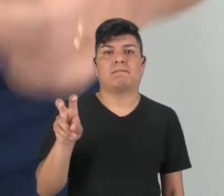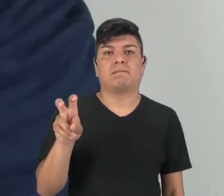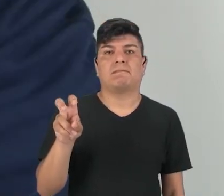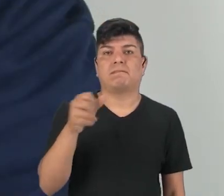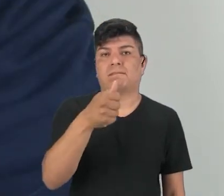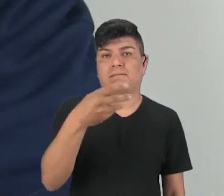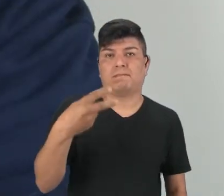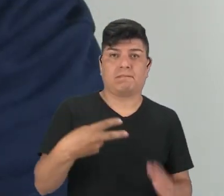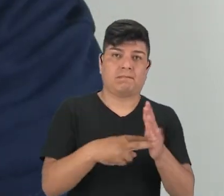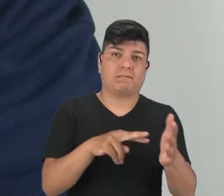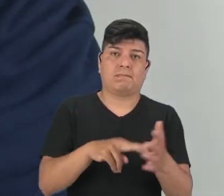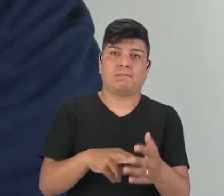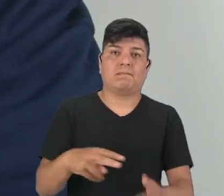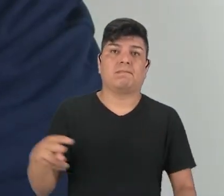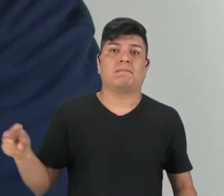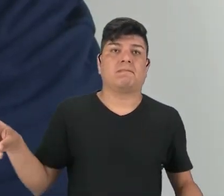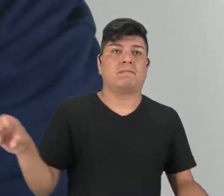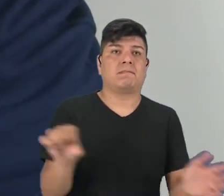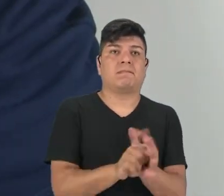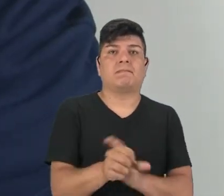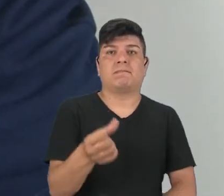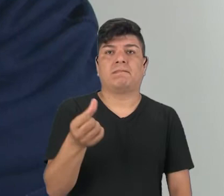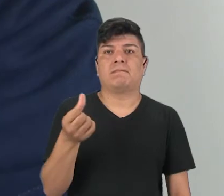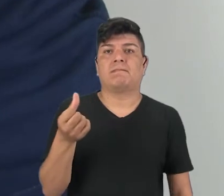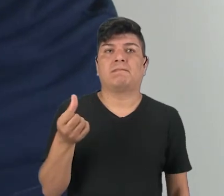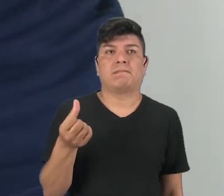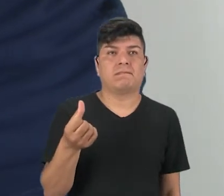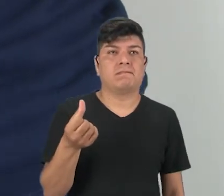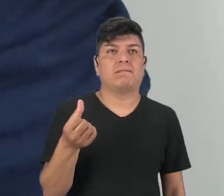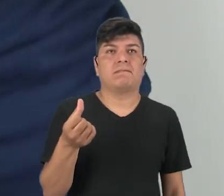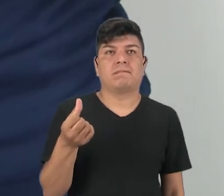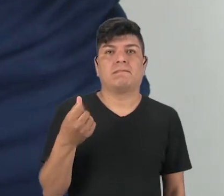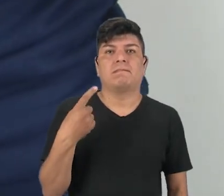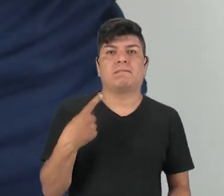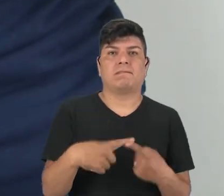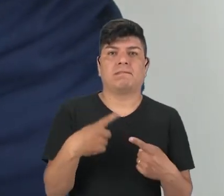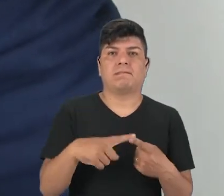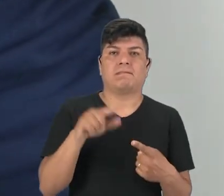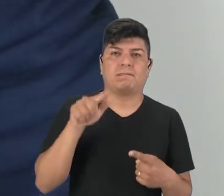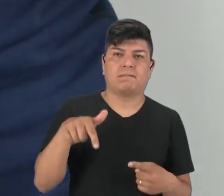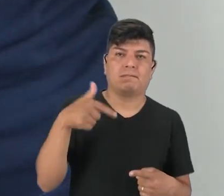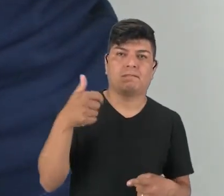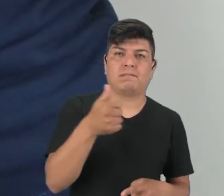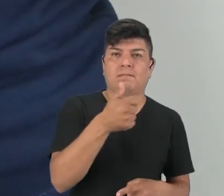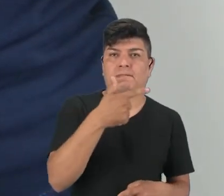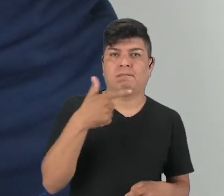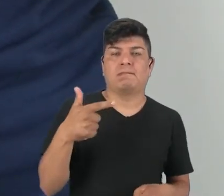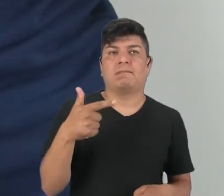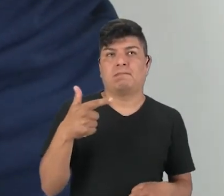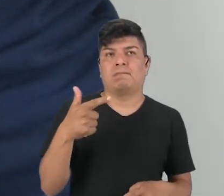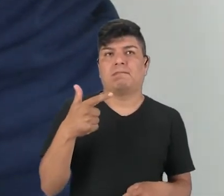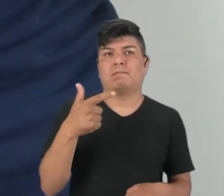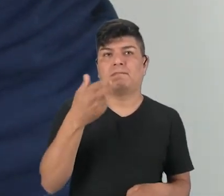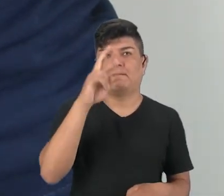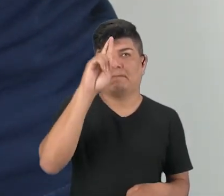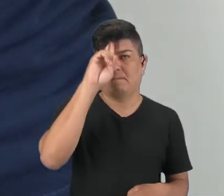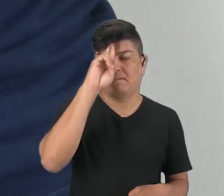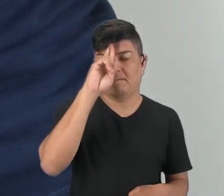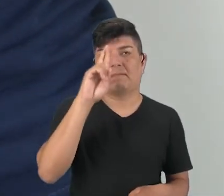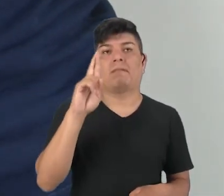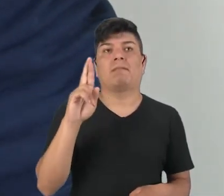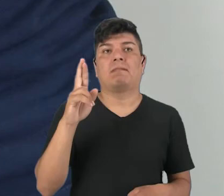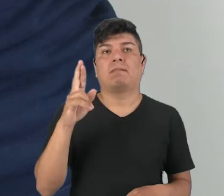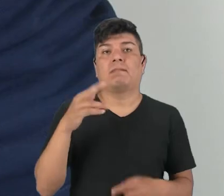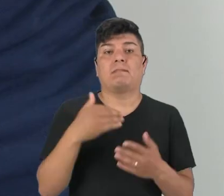14 horas, já vou ter 6, não é? Porque depois do 12, que é meio-dia, a